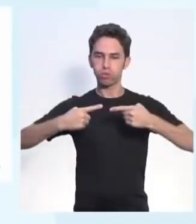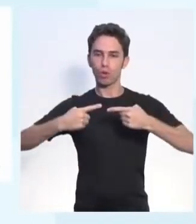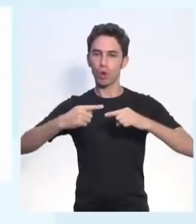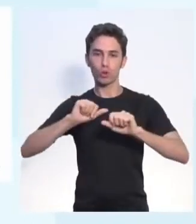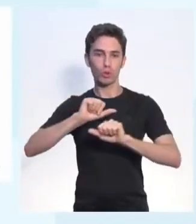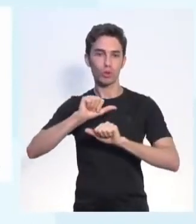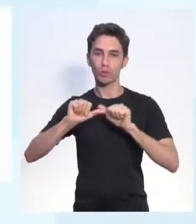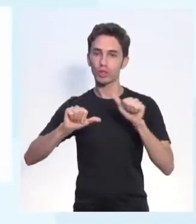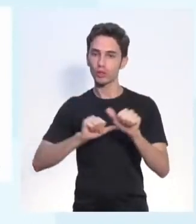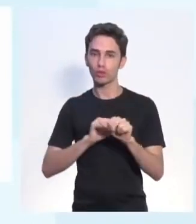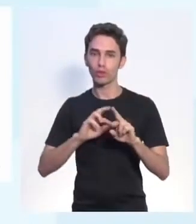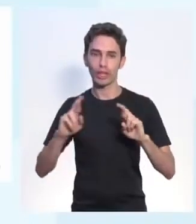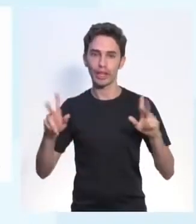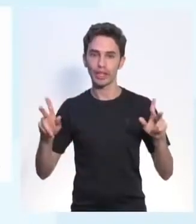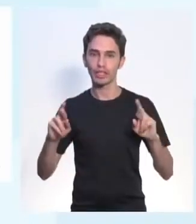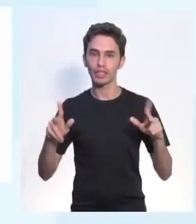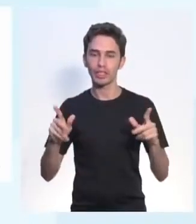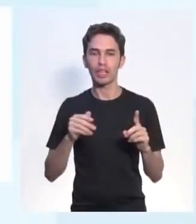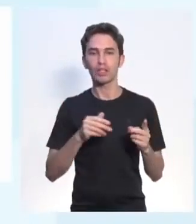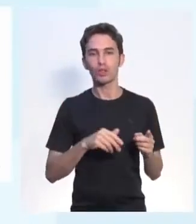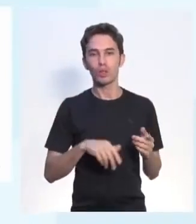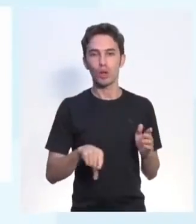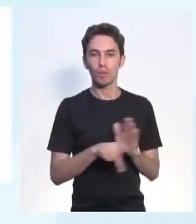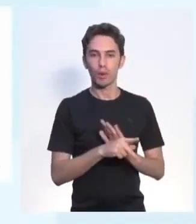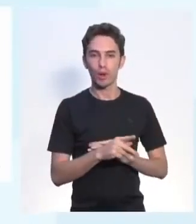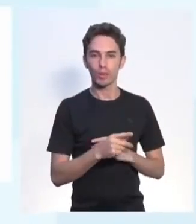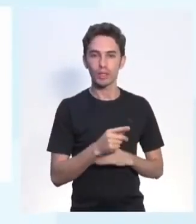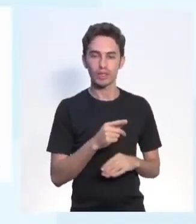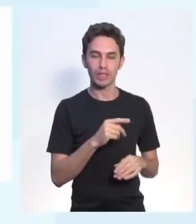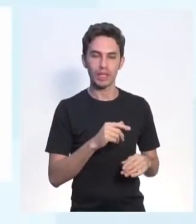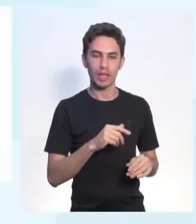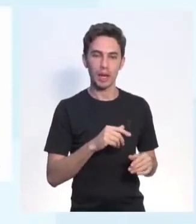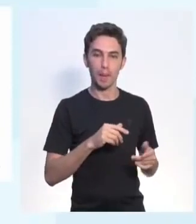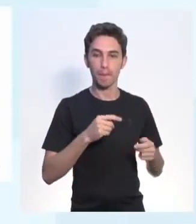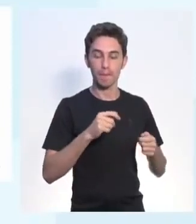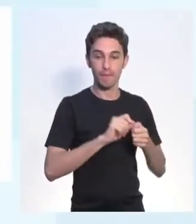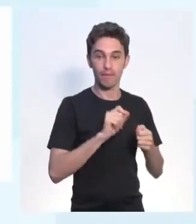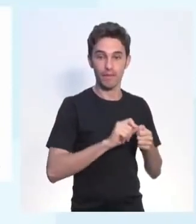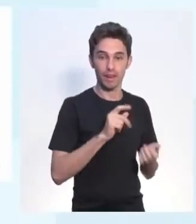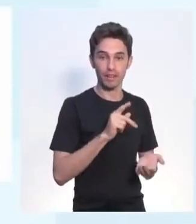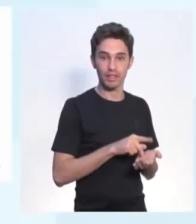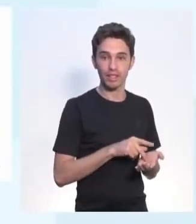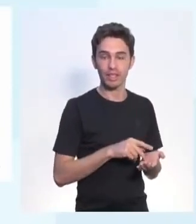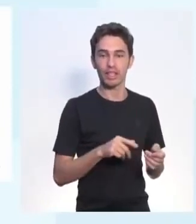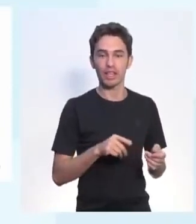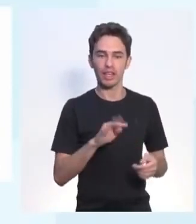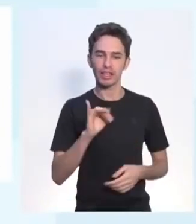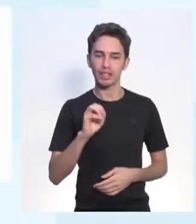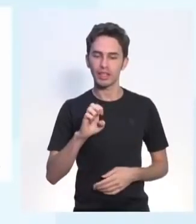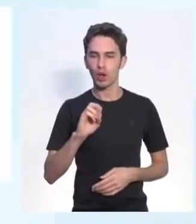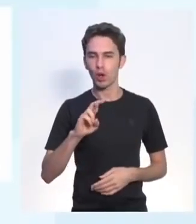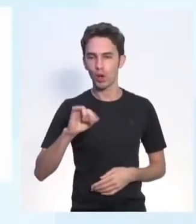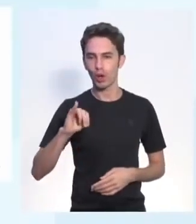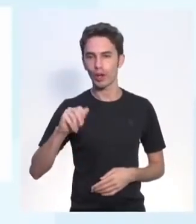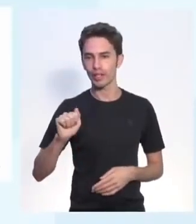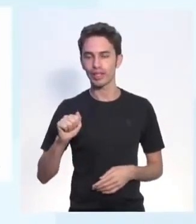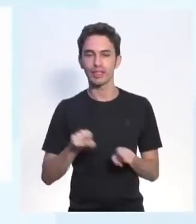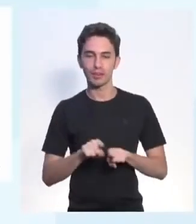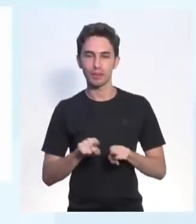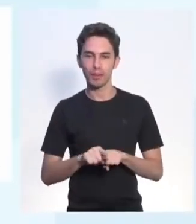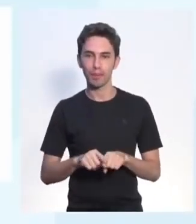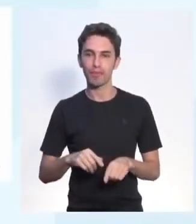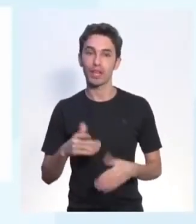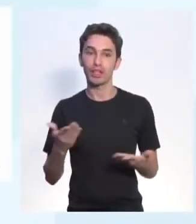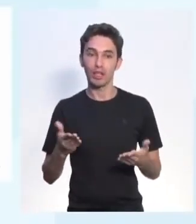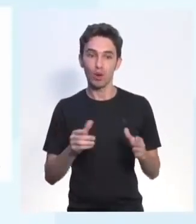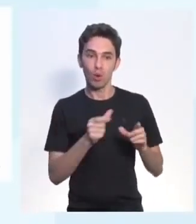natureza teórica e prática. O modelo socialista foi implantado no